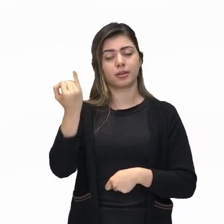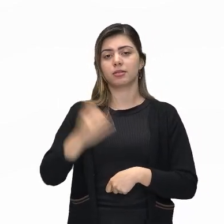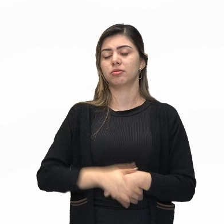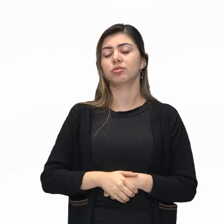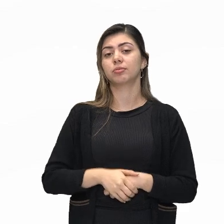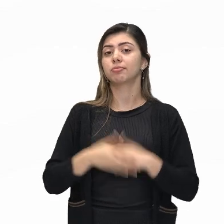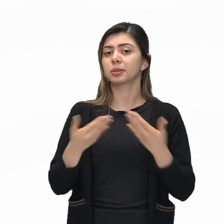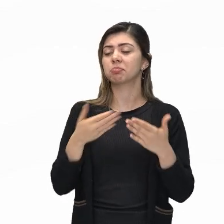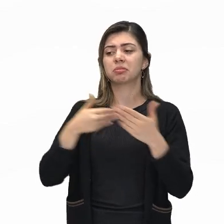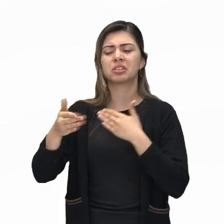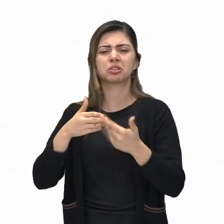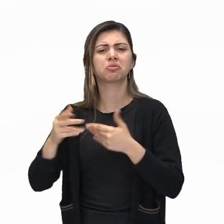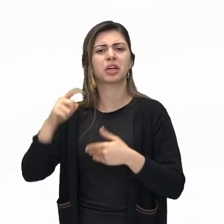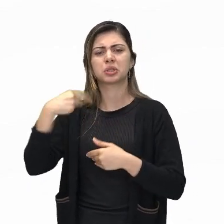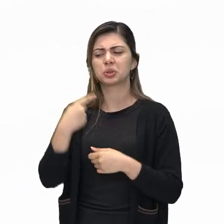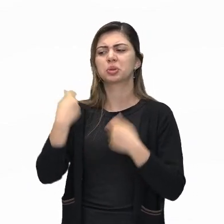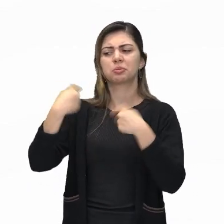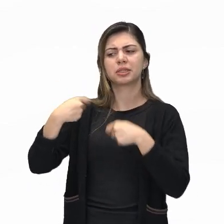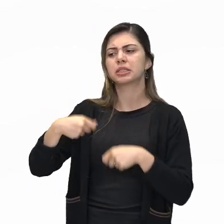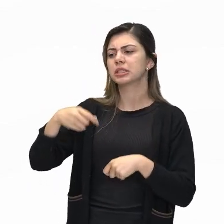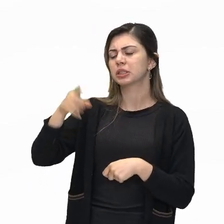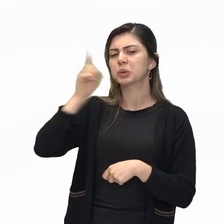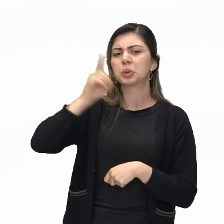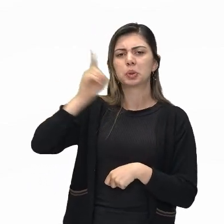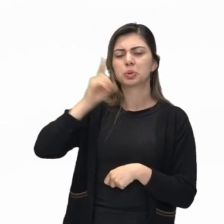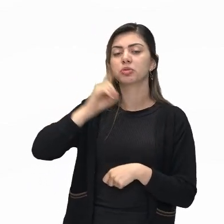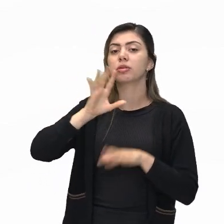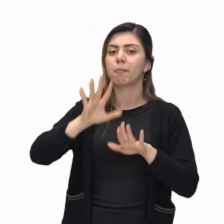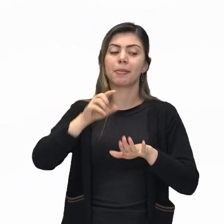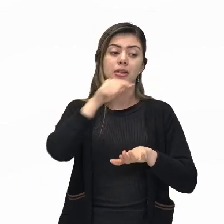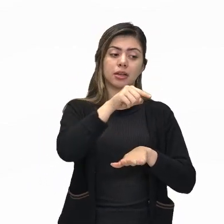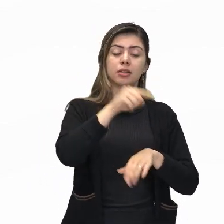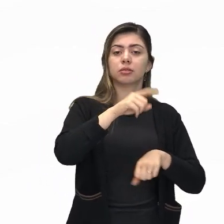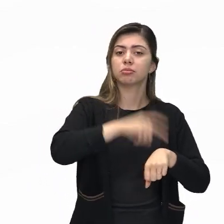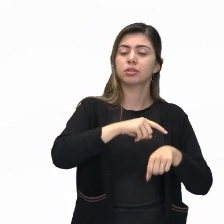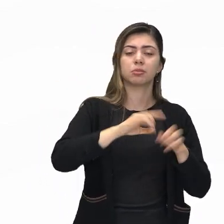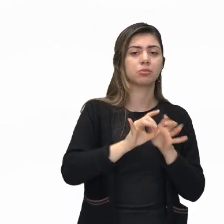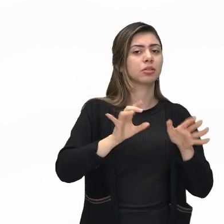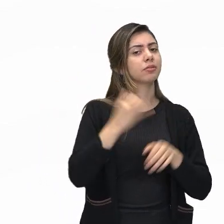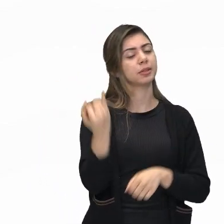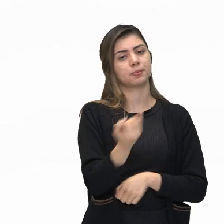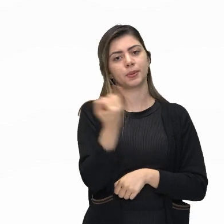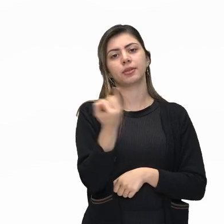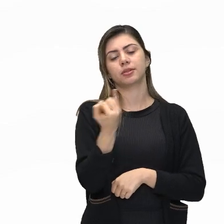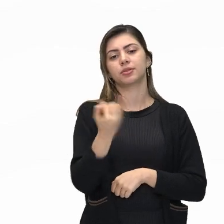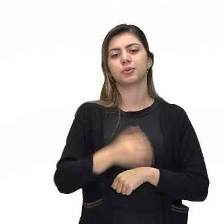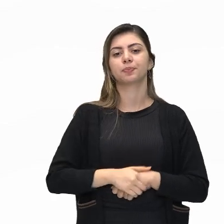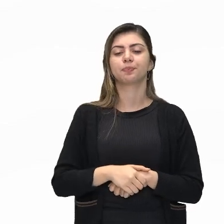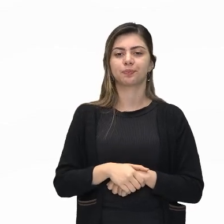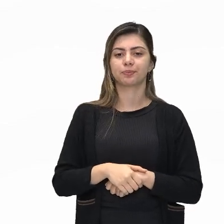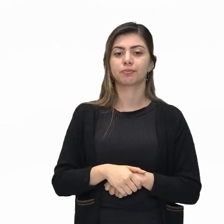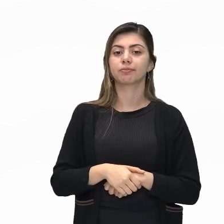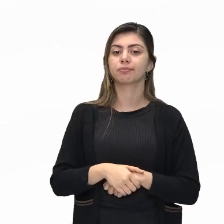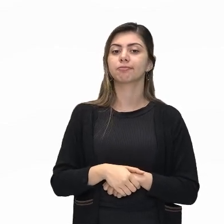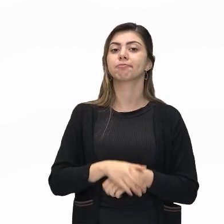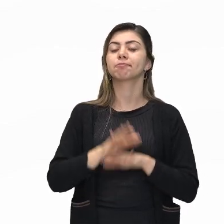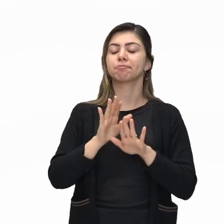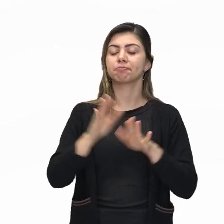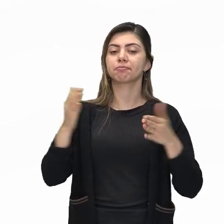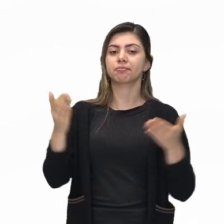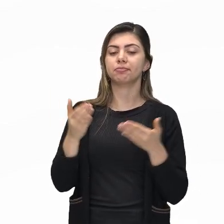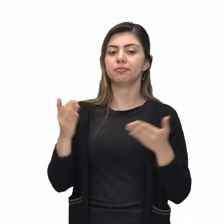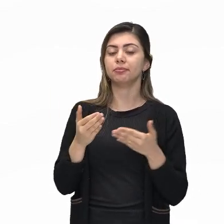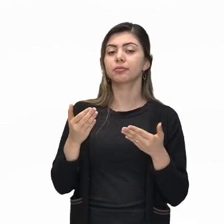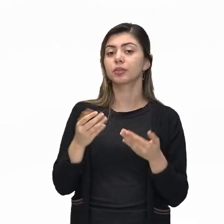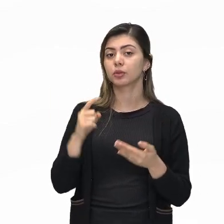das coisas que a gente tem que enfrentar na nossa vida, o momento de lazer é uma coisa super importante. Agora, entrando no nosso segundo tópico,